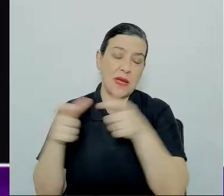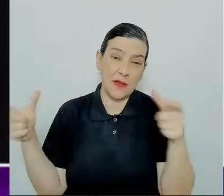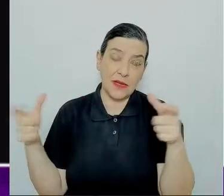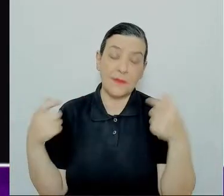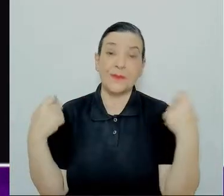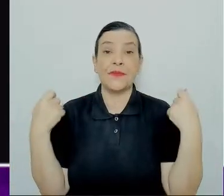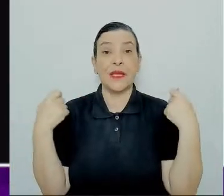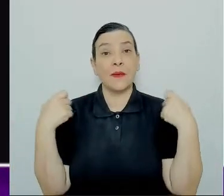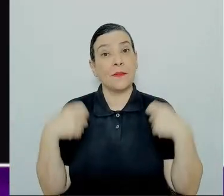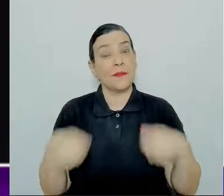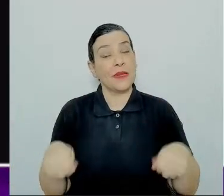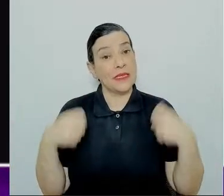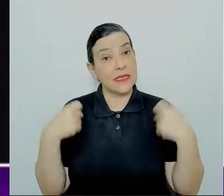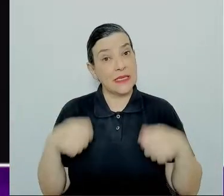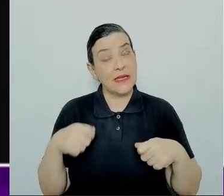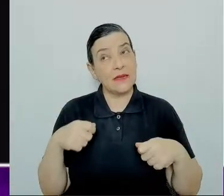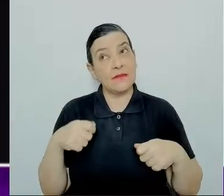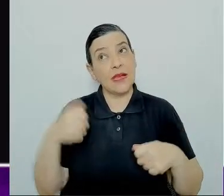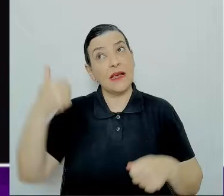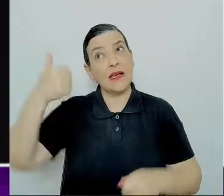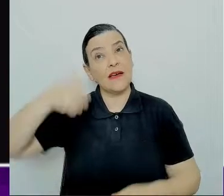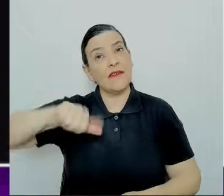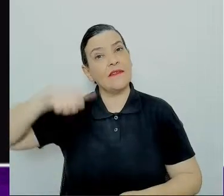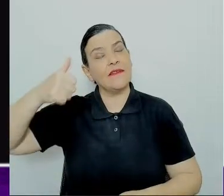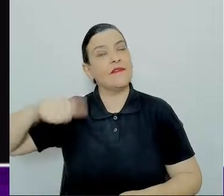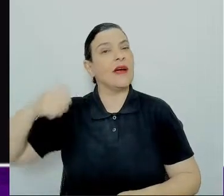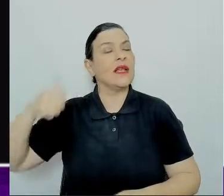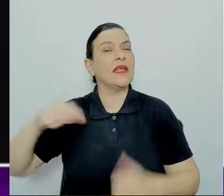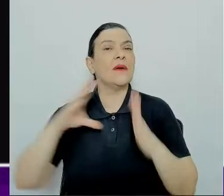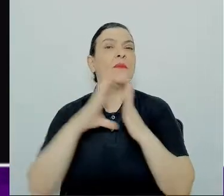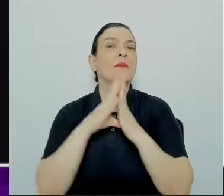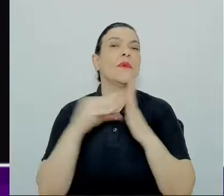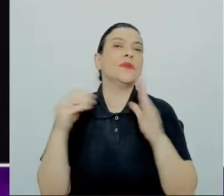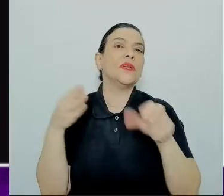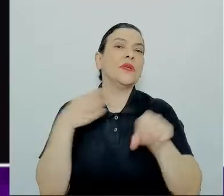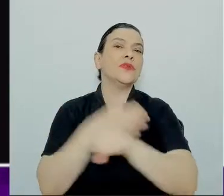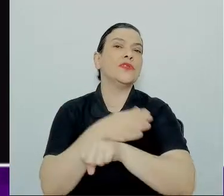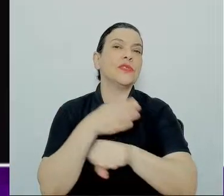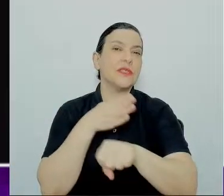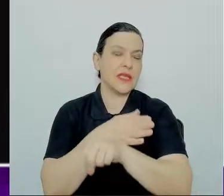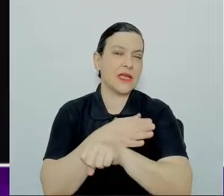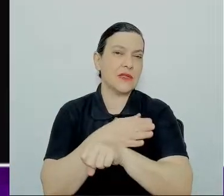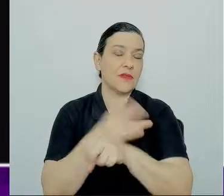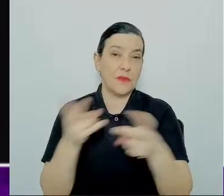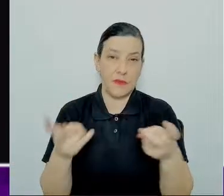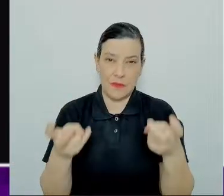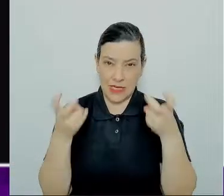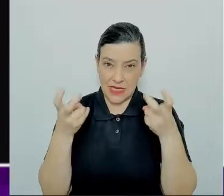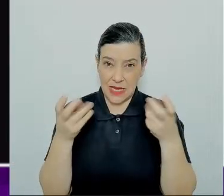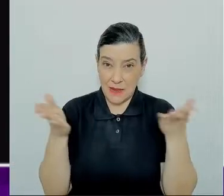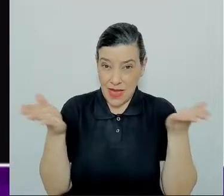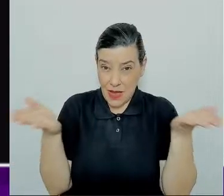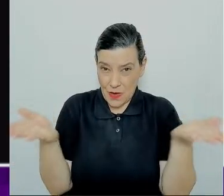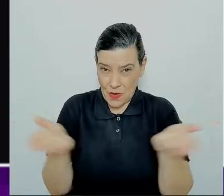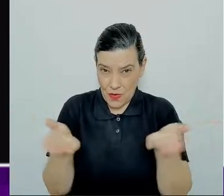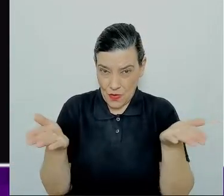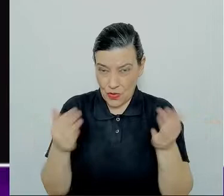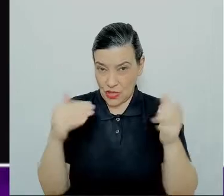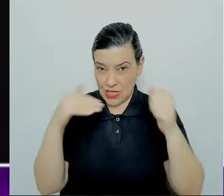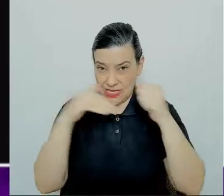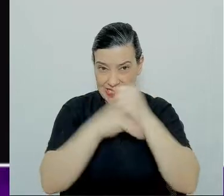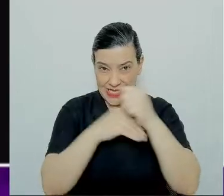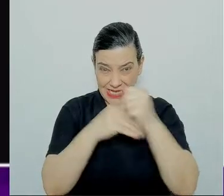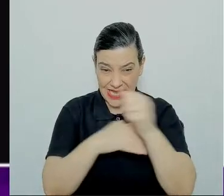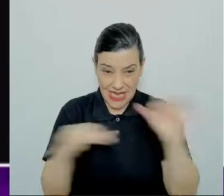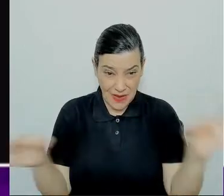precisamos avaliar como que está sendo o meu modelo de acesso. Perceba que hoje apenas uma senha, ela não é